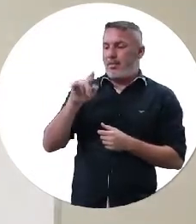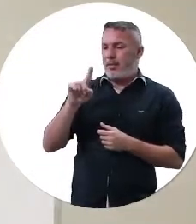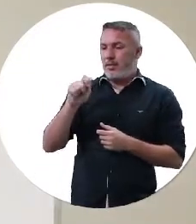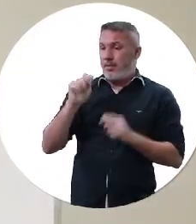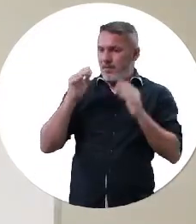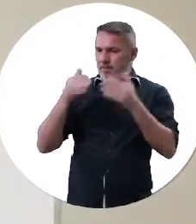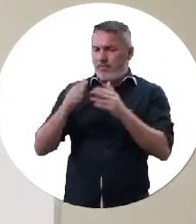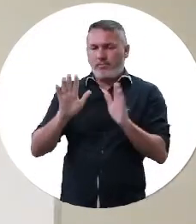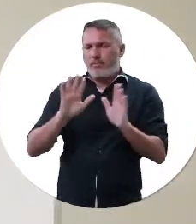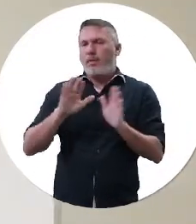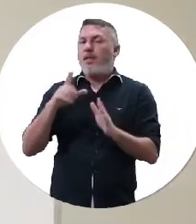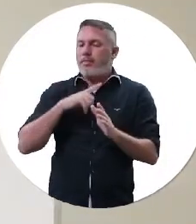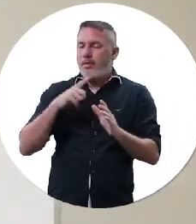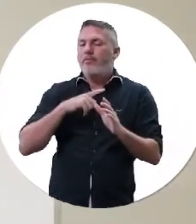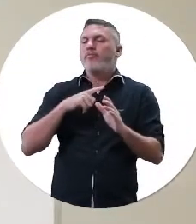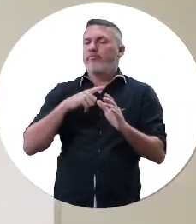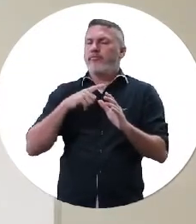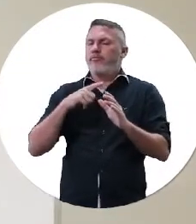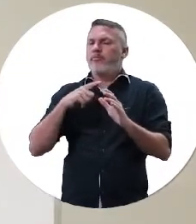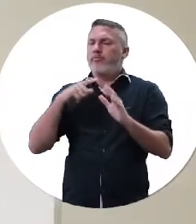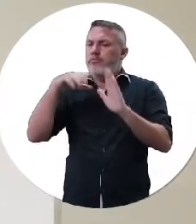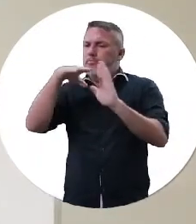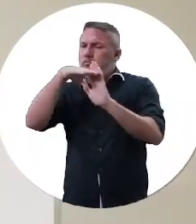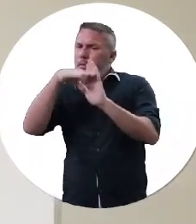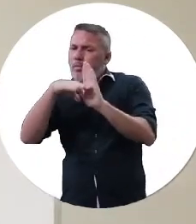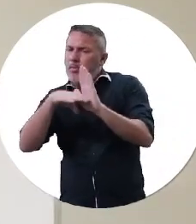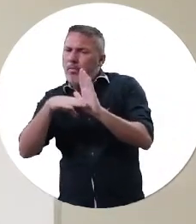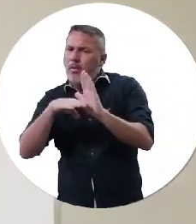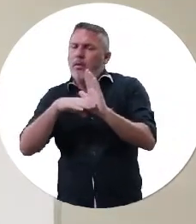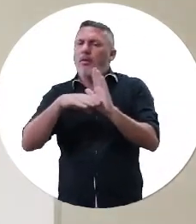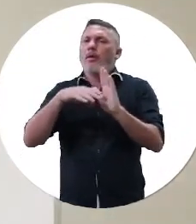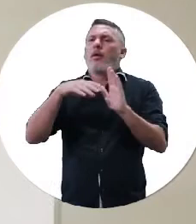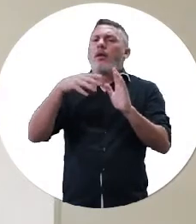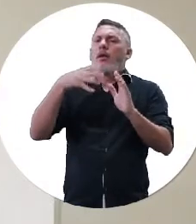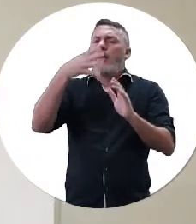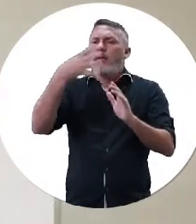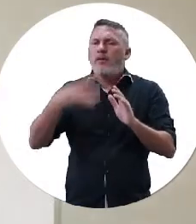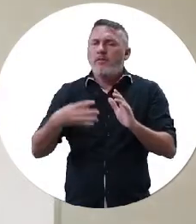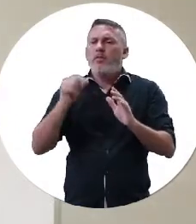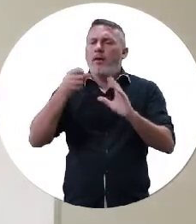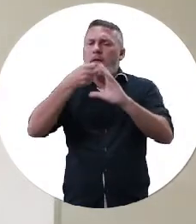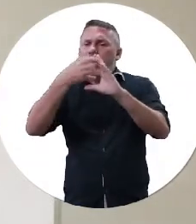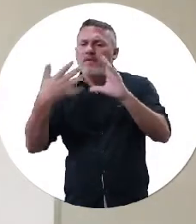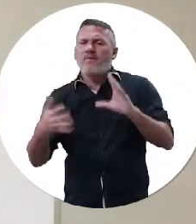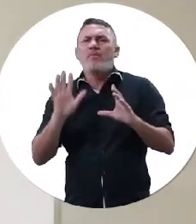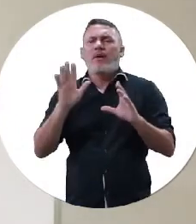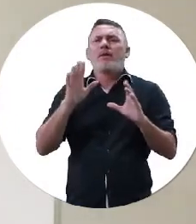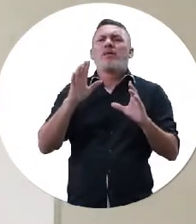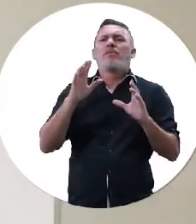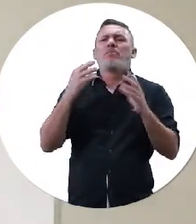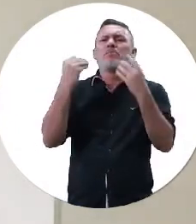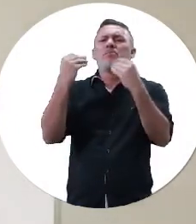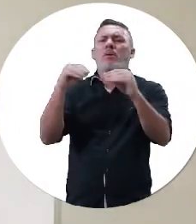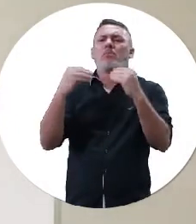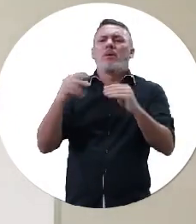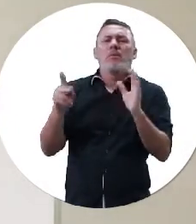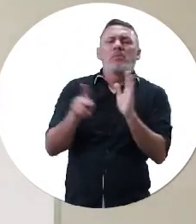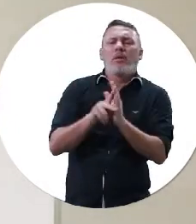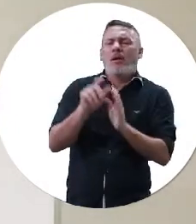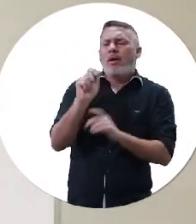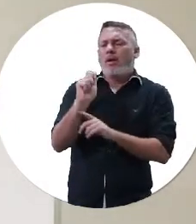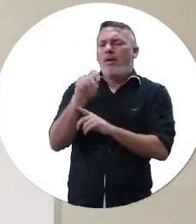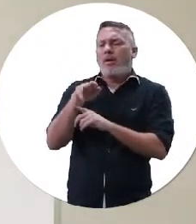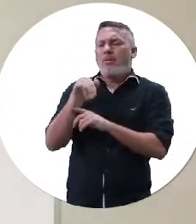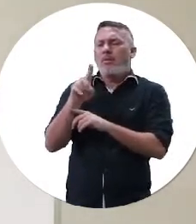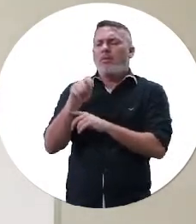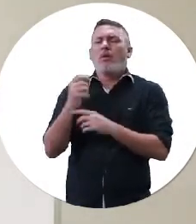Toda vez que eu tiver o nitrogênio ligado a somente um carbono, eu afirmo que essa